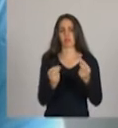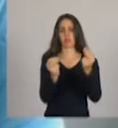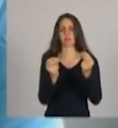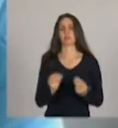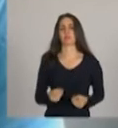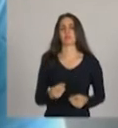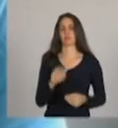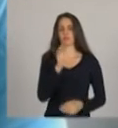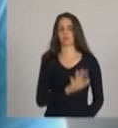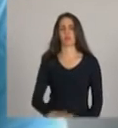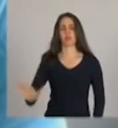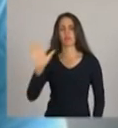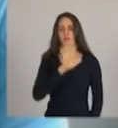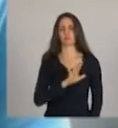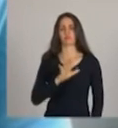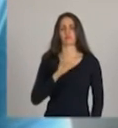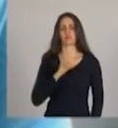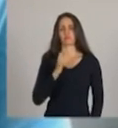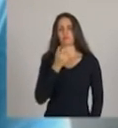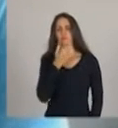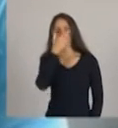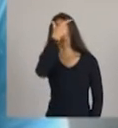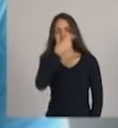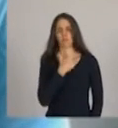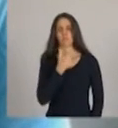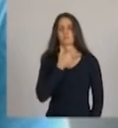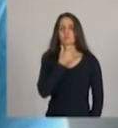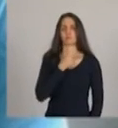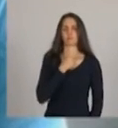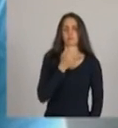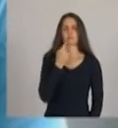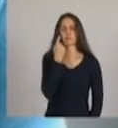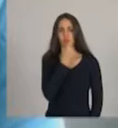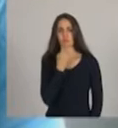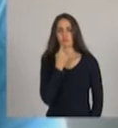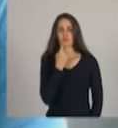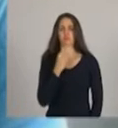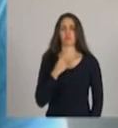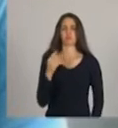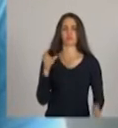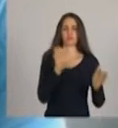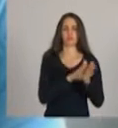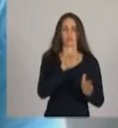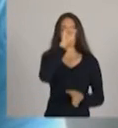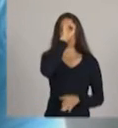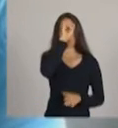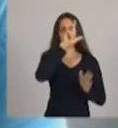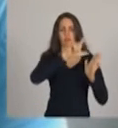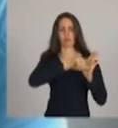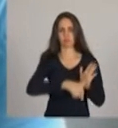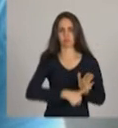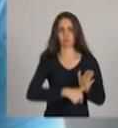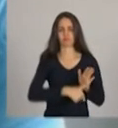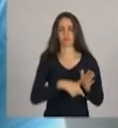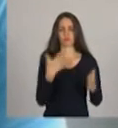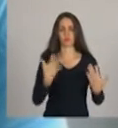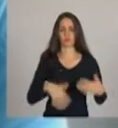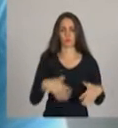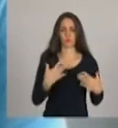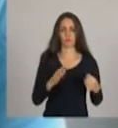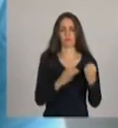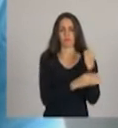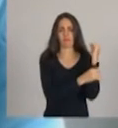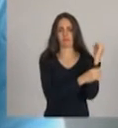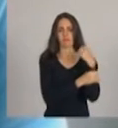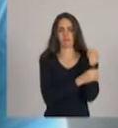de uma maneira geral, chega de uma maneira tardia ao hospital para o tratamento, muitas vezes não temos